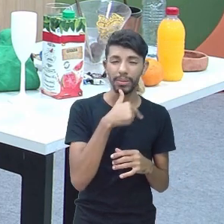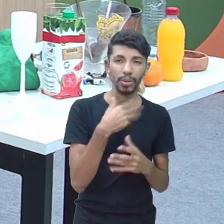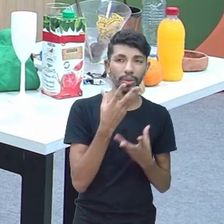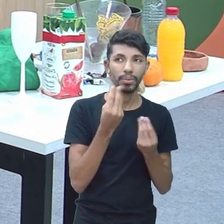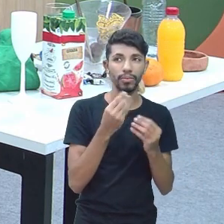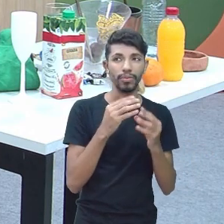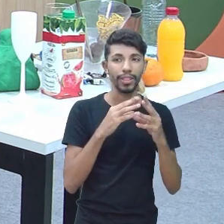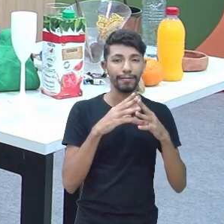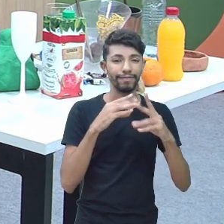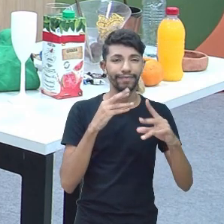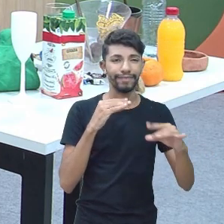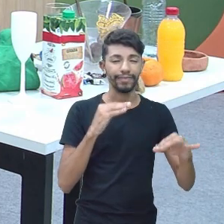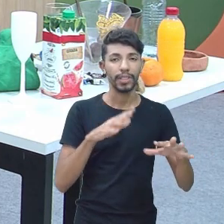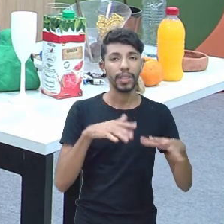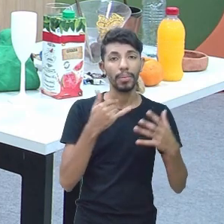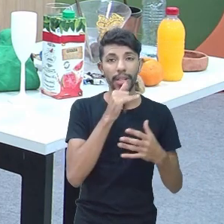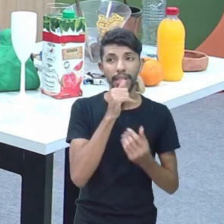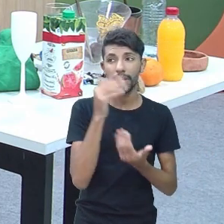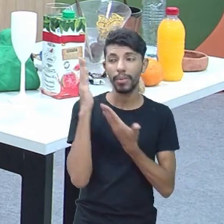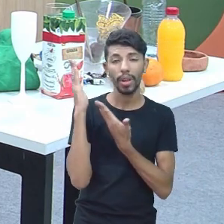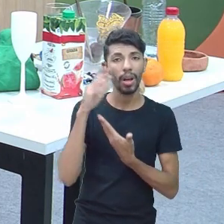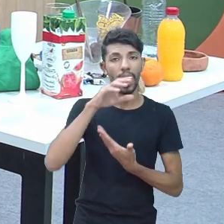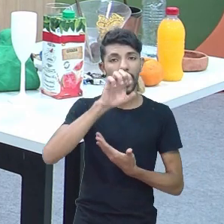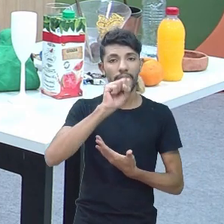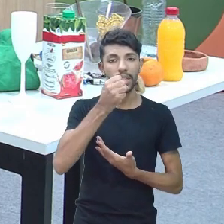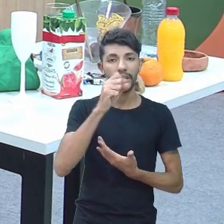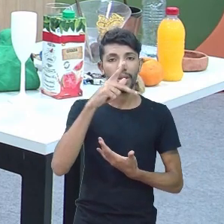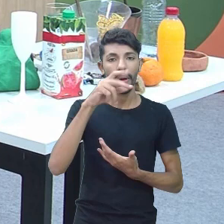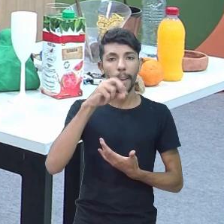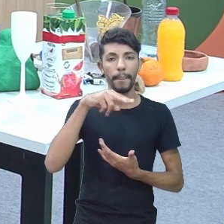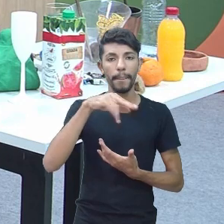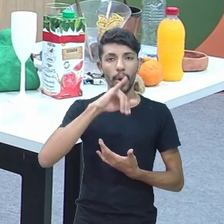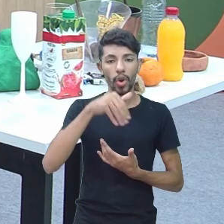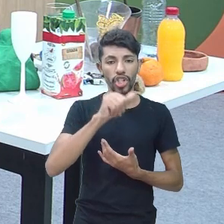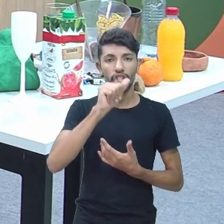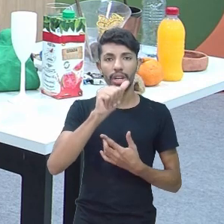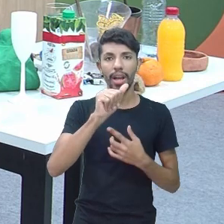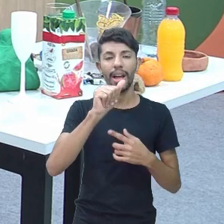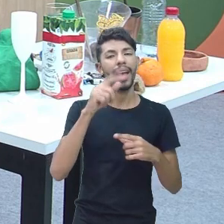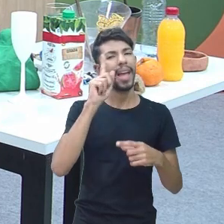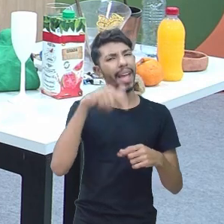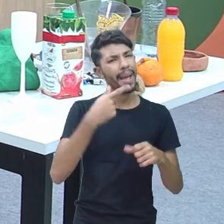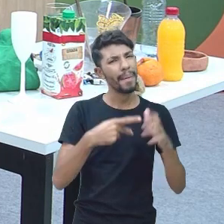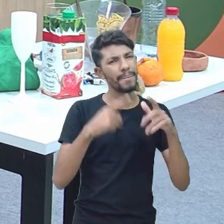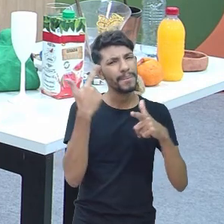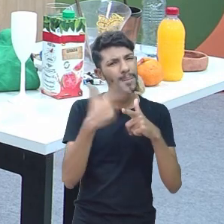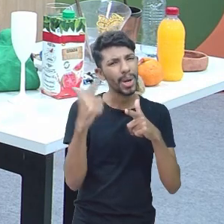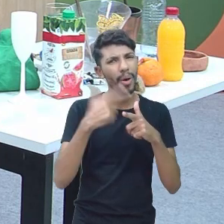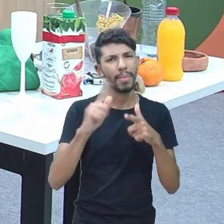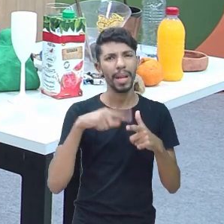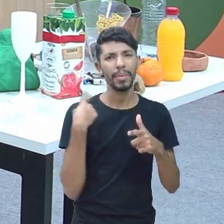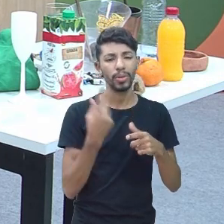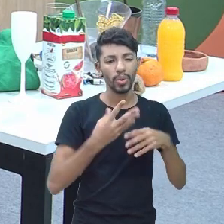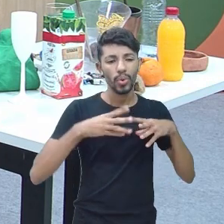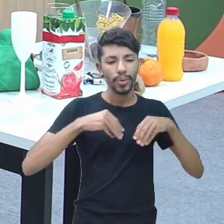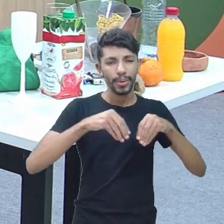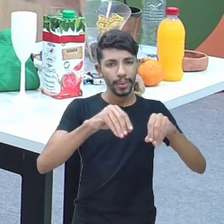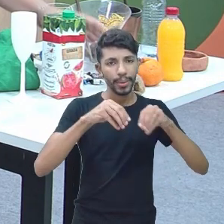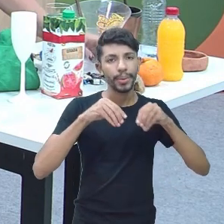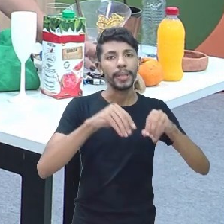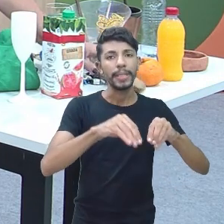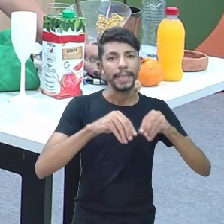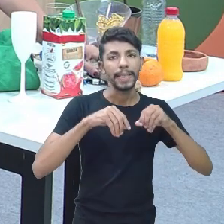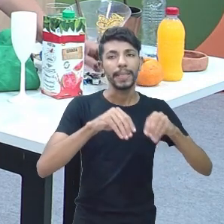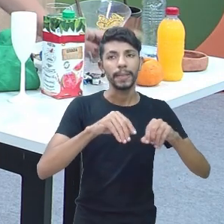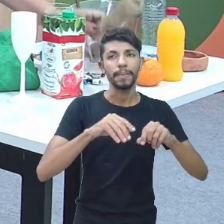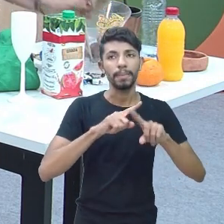esponja, essa esponja sintética é um grande problema no nosso solo. Então é algo para a gente pensar. Professora,